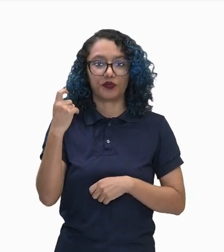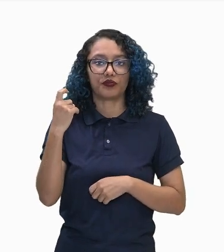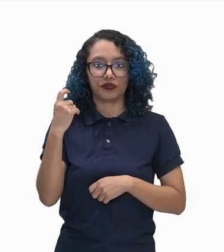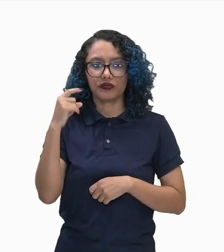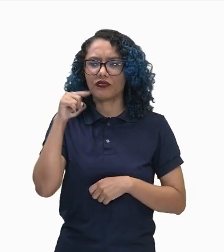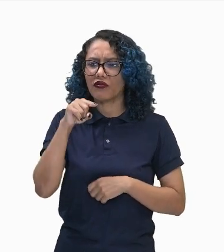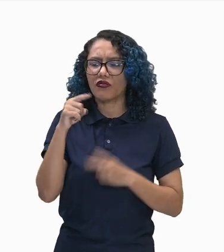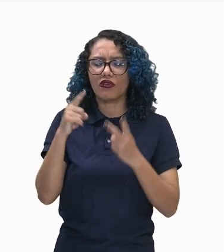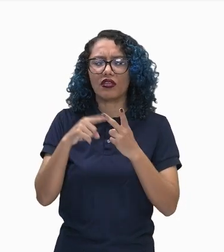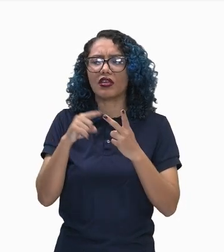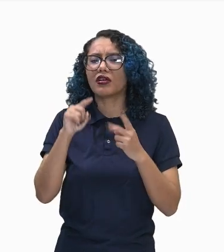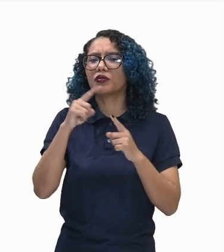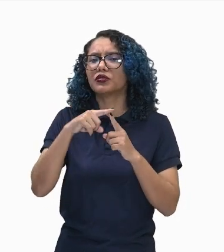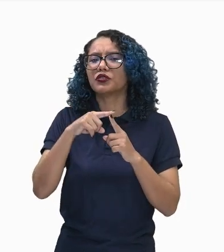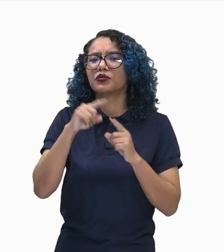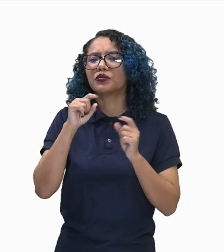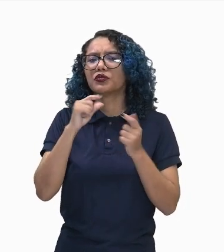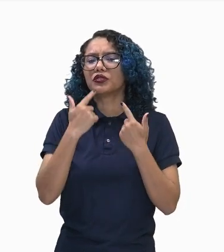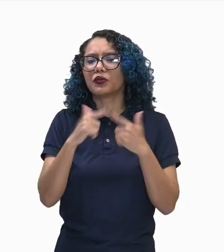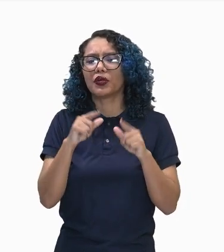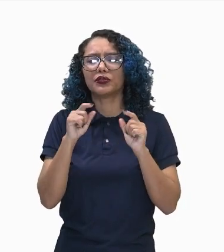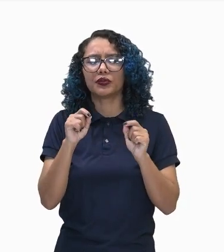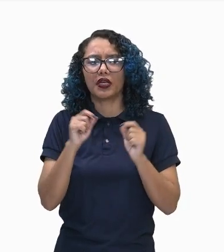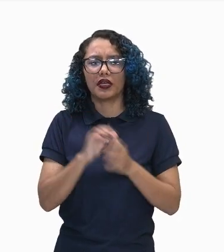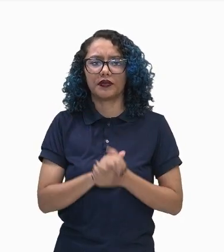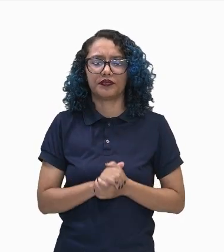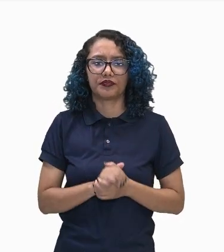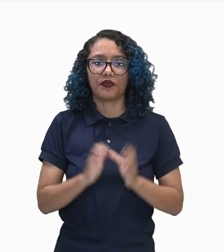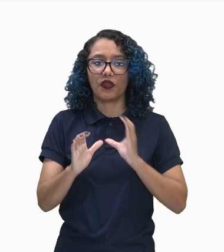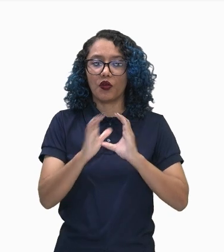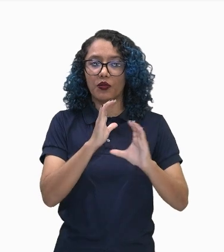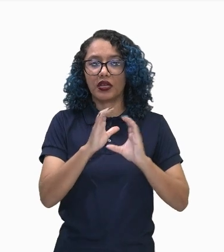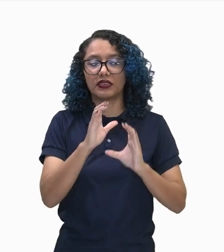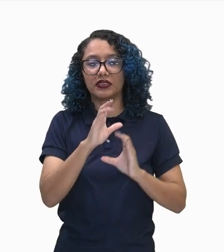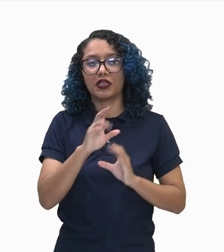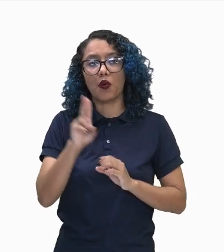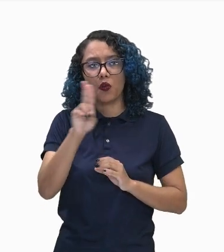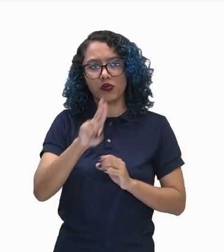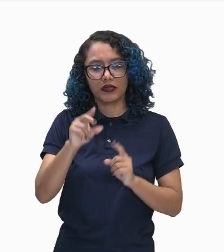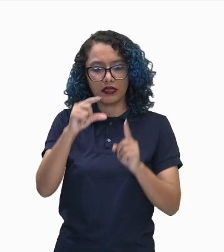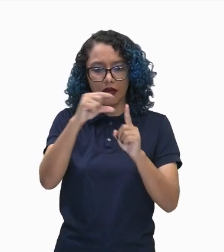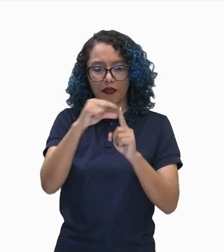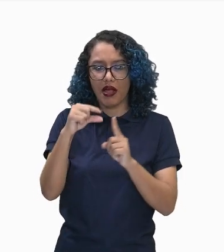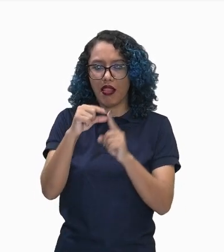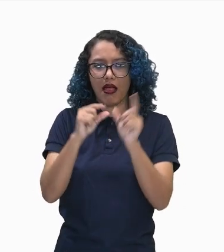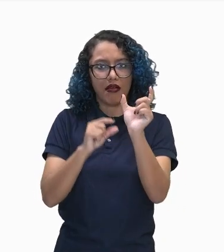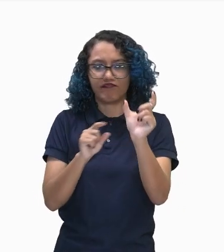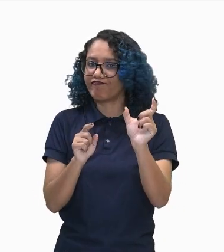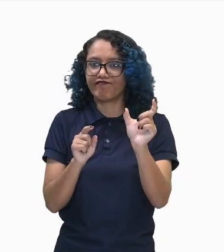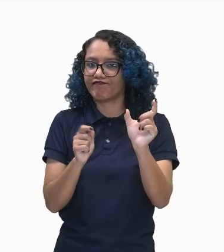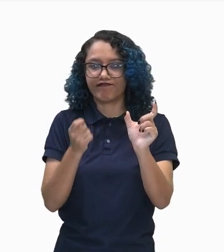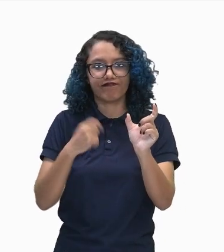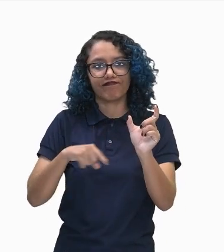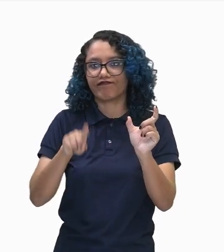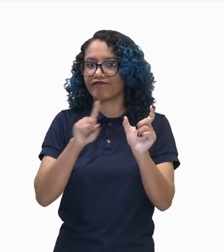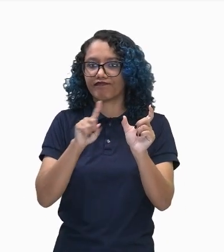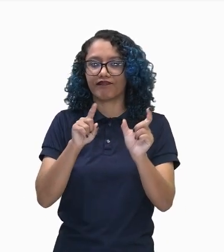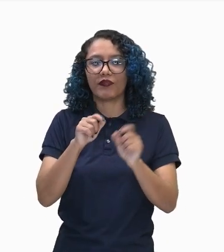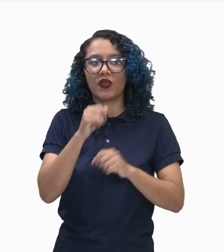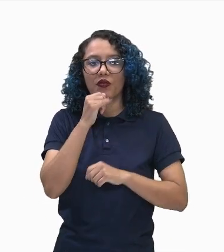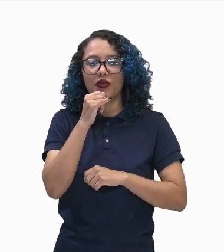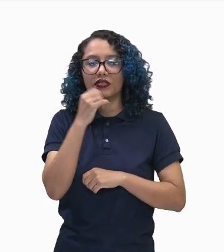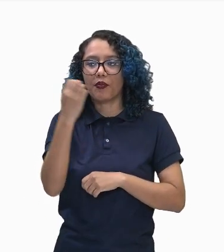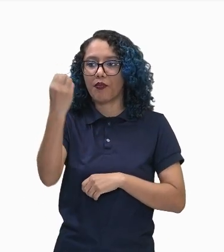de linguagem, a comunicação é feita sem palavras. Exemplo, sinal de